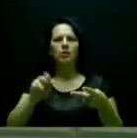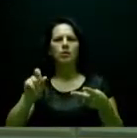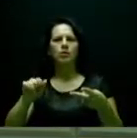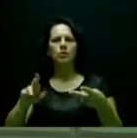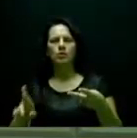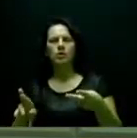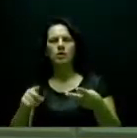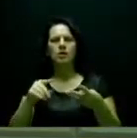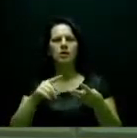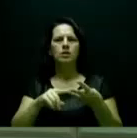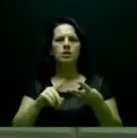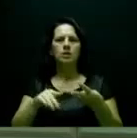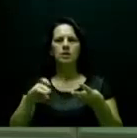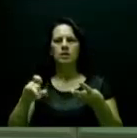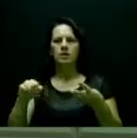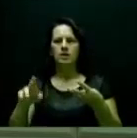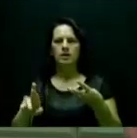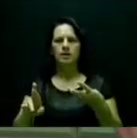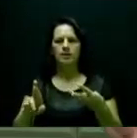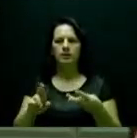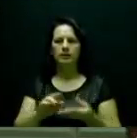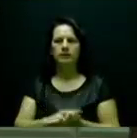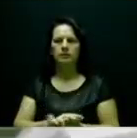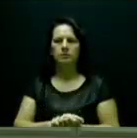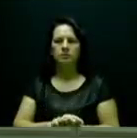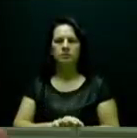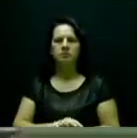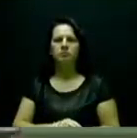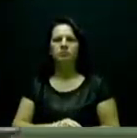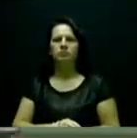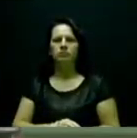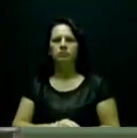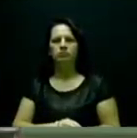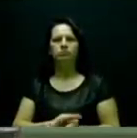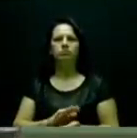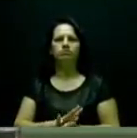Ferreira Lucas, vice-presidente. César da Silva Nascimento, membro.